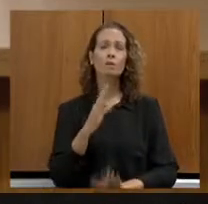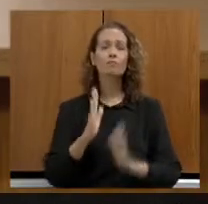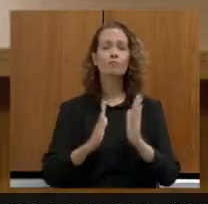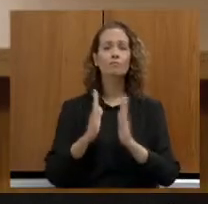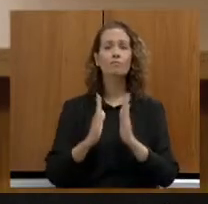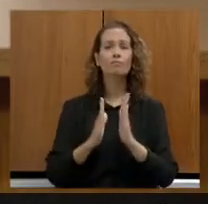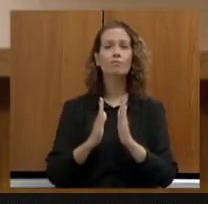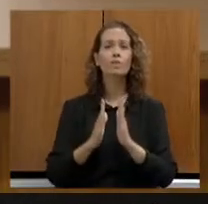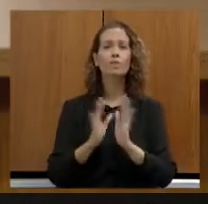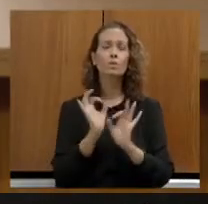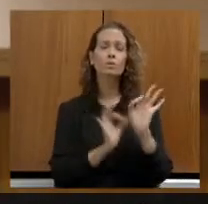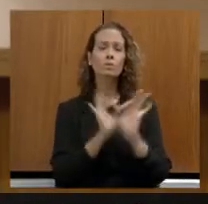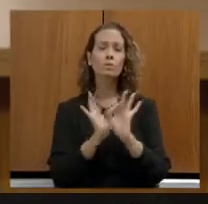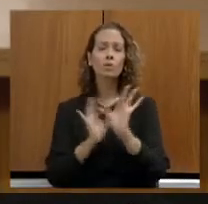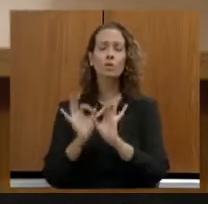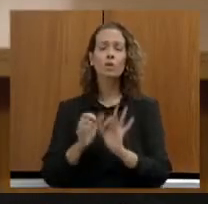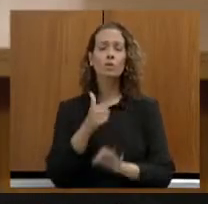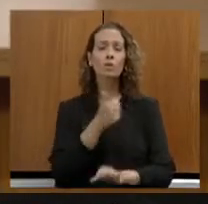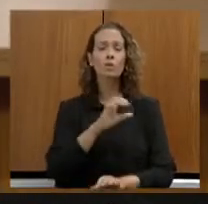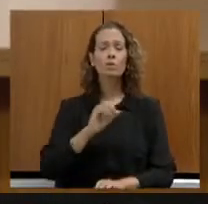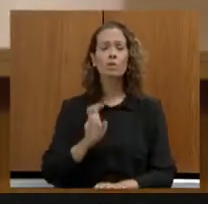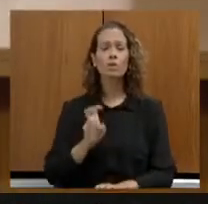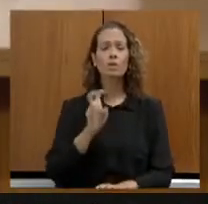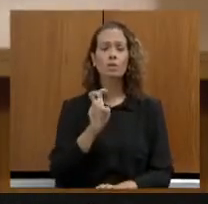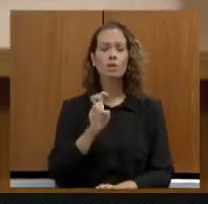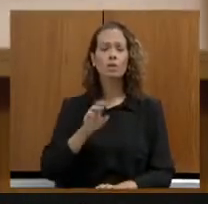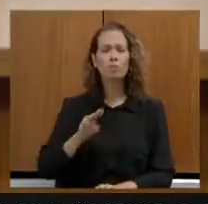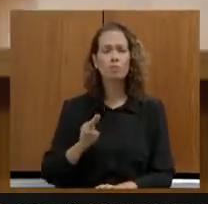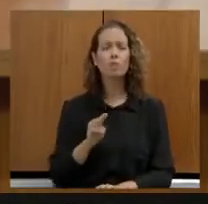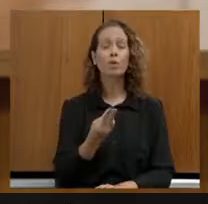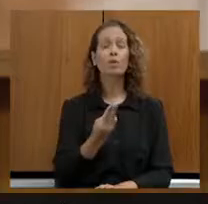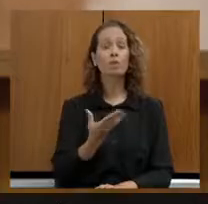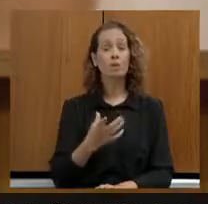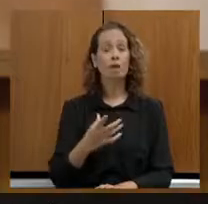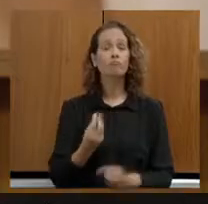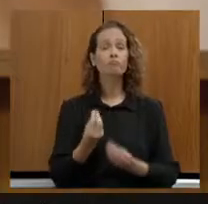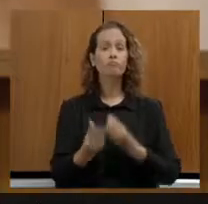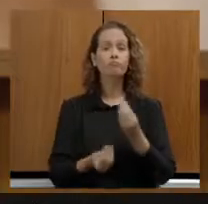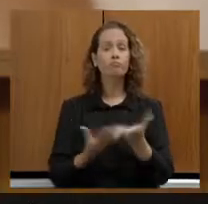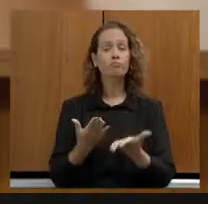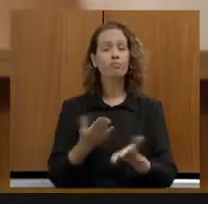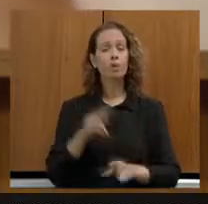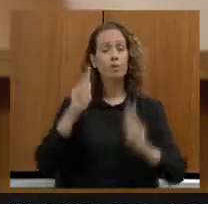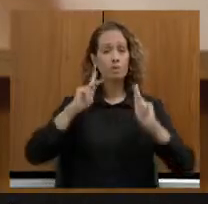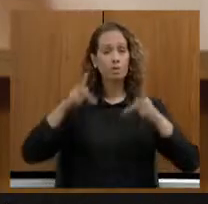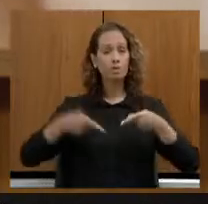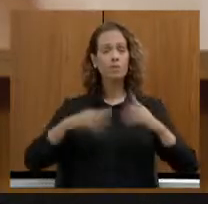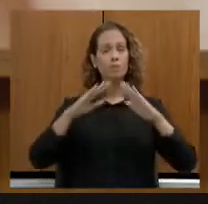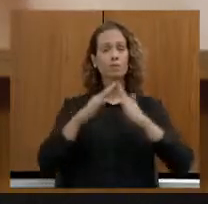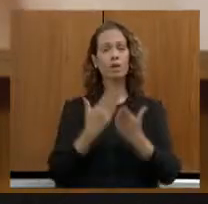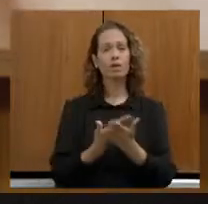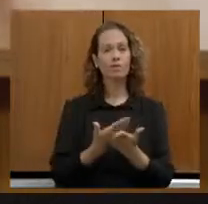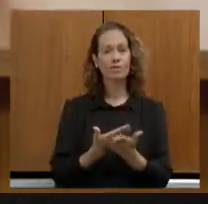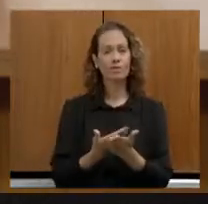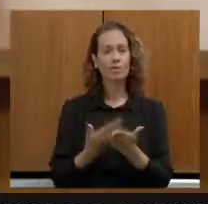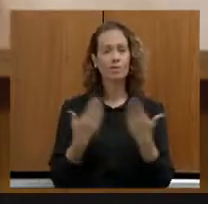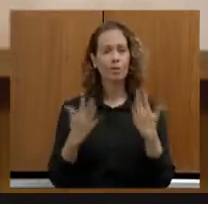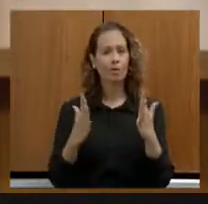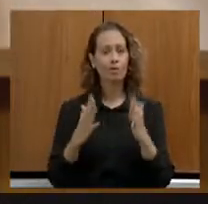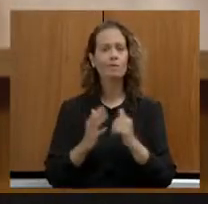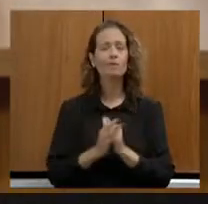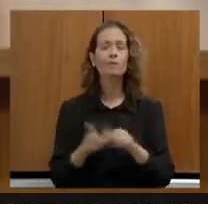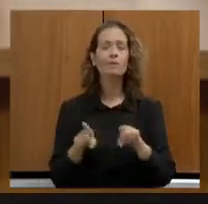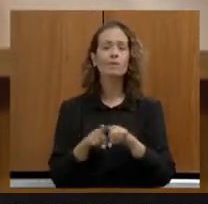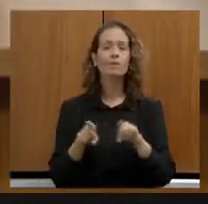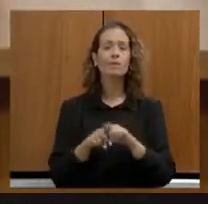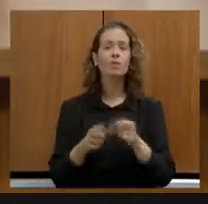transformação com a distribuição de 105 milhões as escolas premiadas né um reconhecimento que trazia aí a aferição do